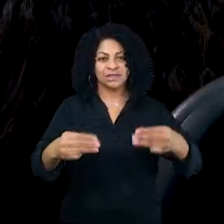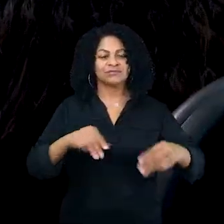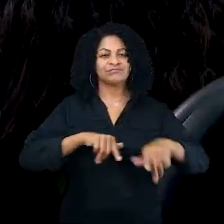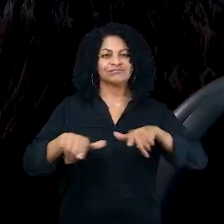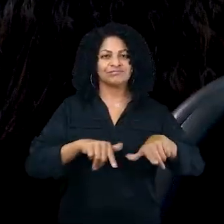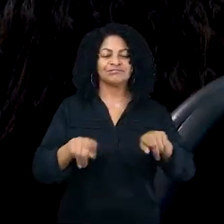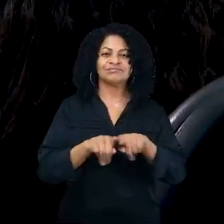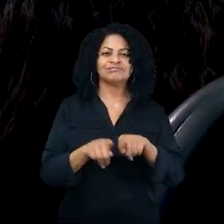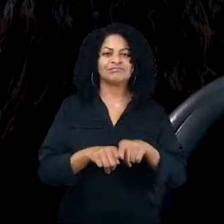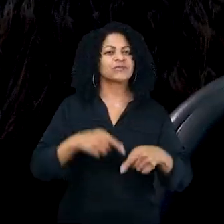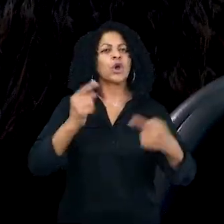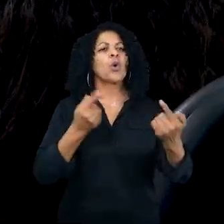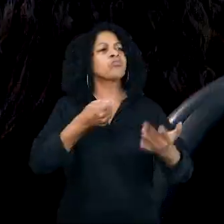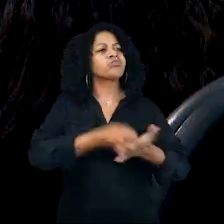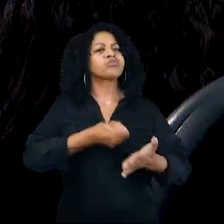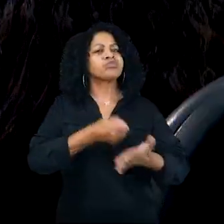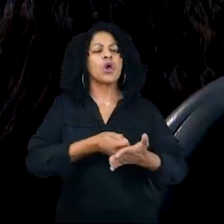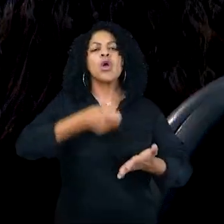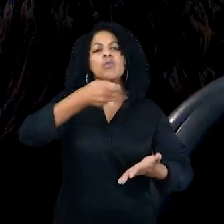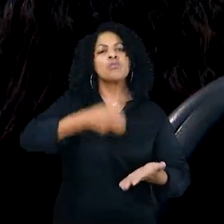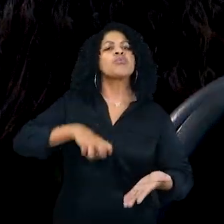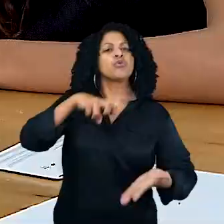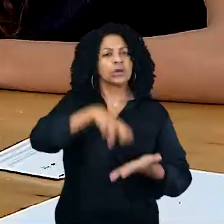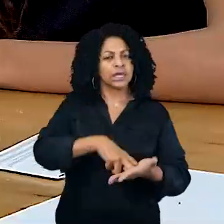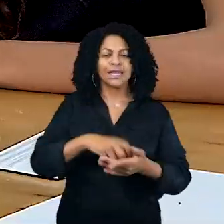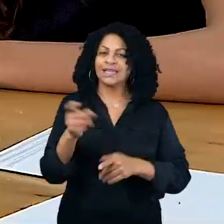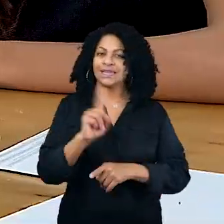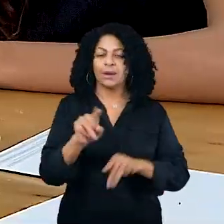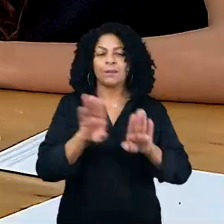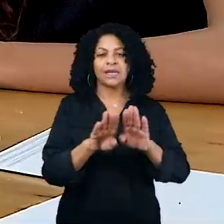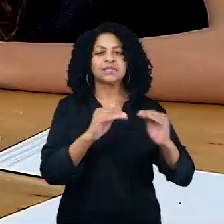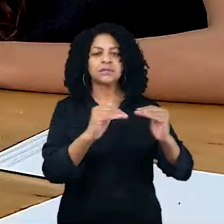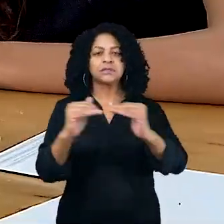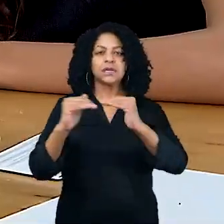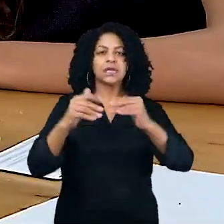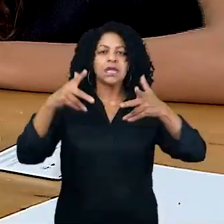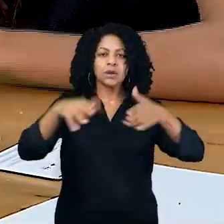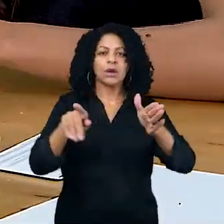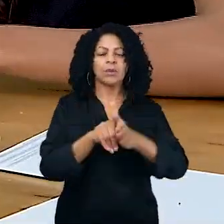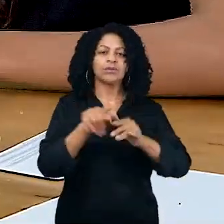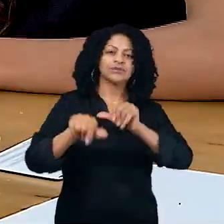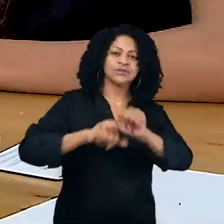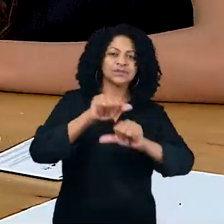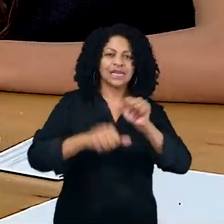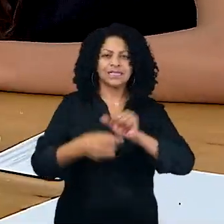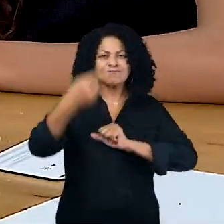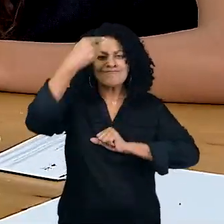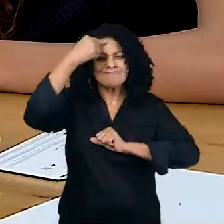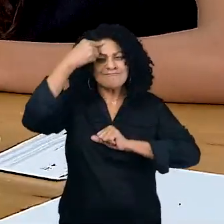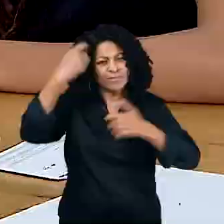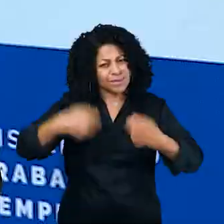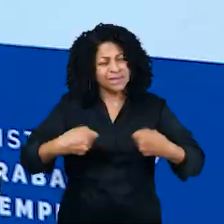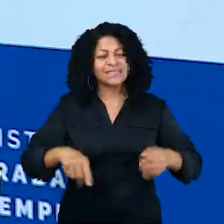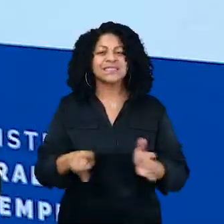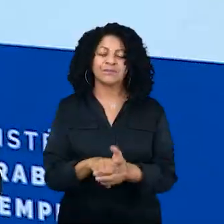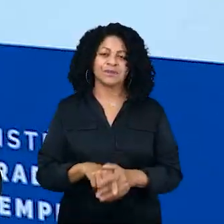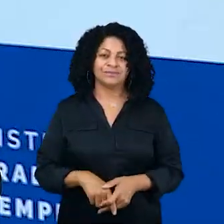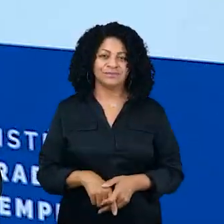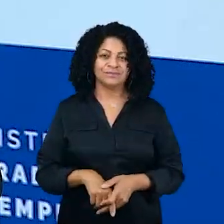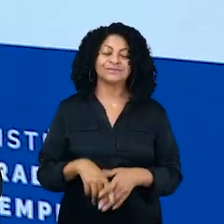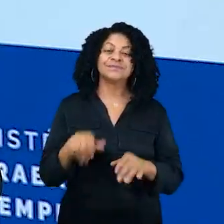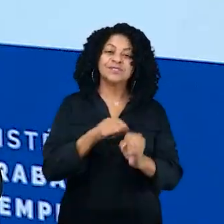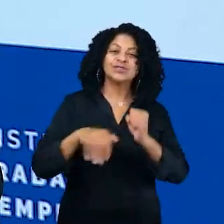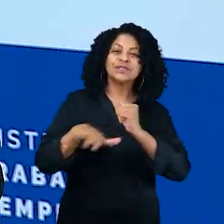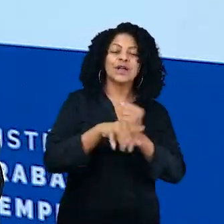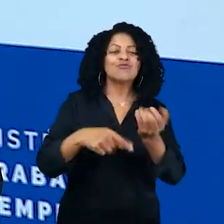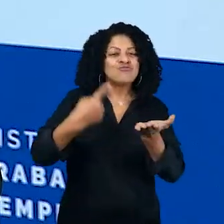e Emprego, não é punir, e sim alcançar a igualdade salarial por meio de uma mudança de mentalidade. Esse é um